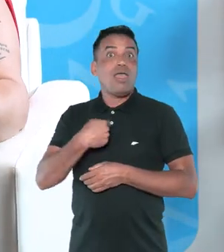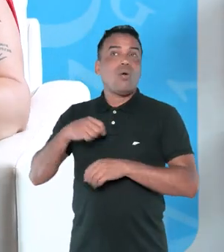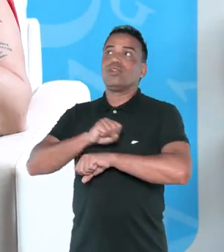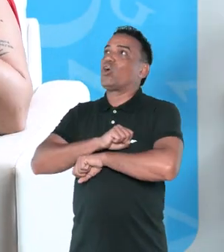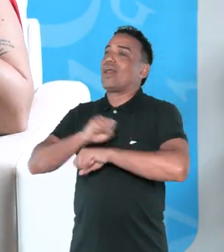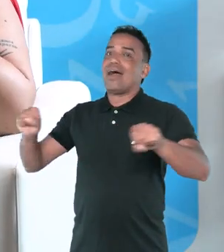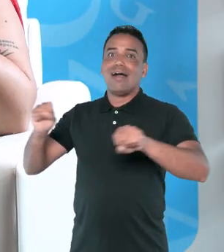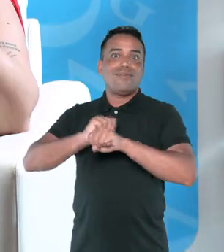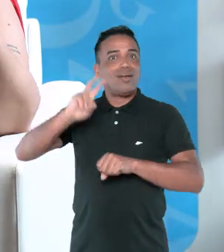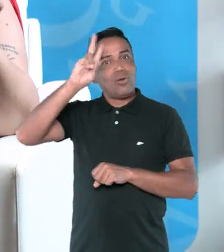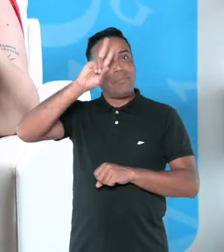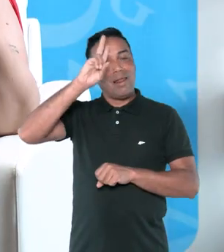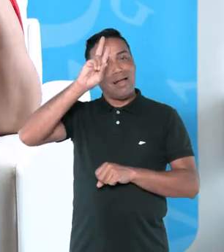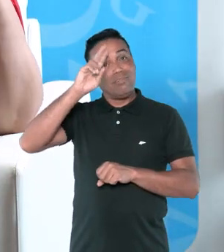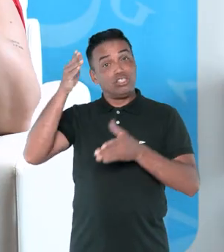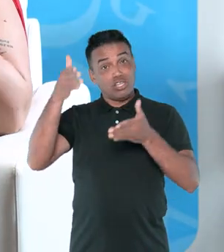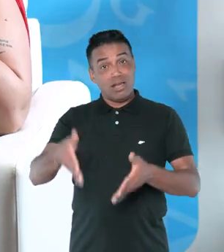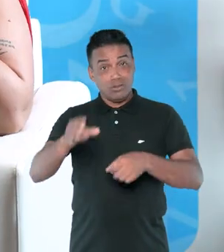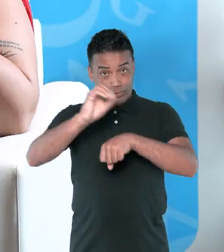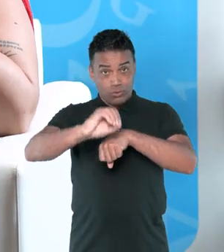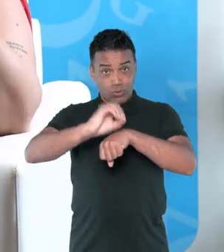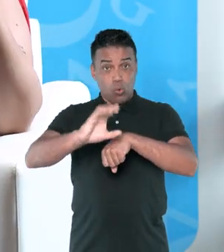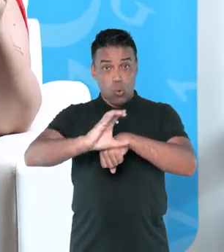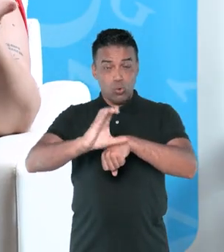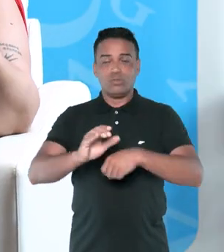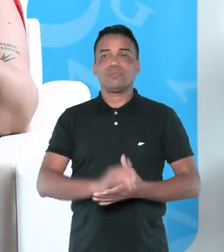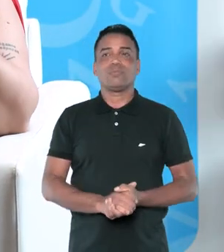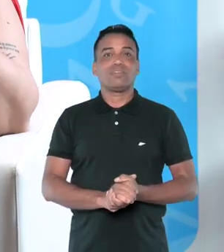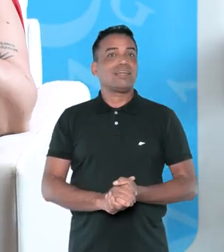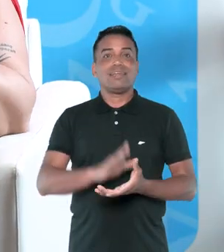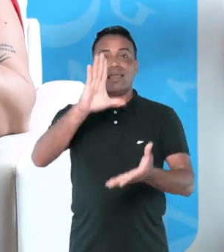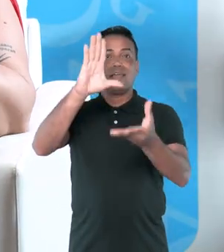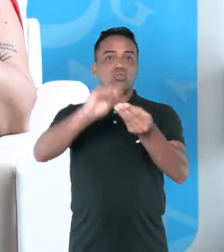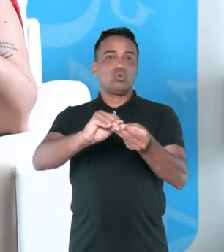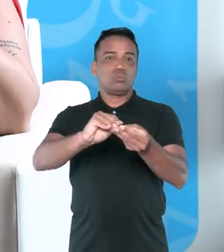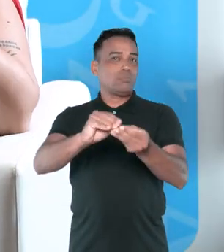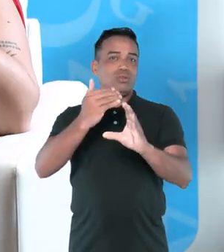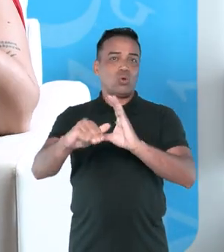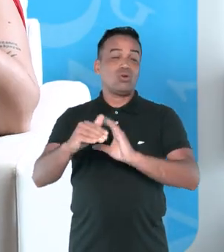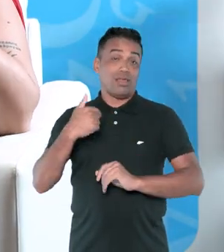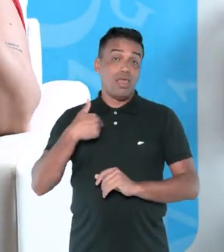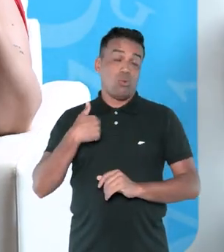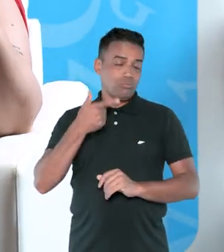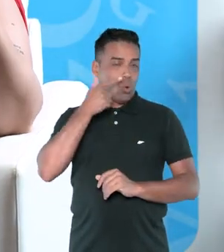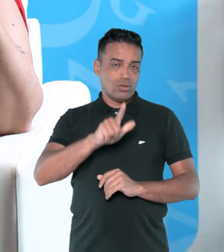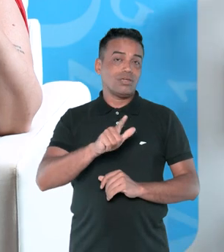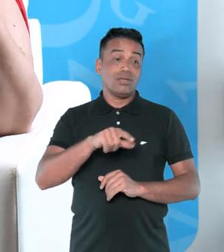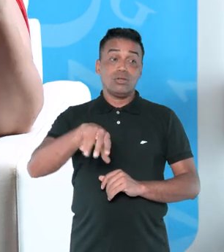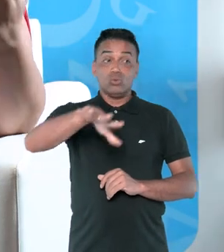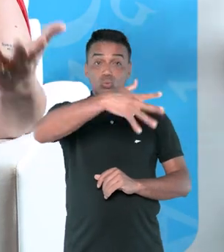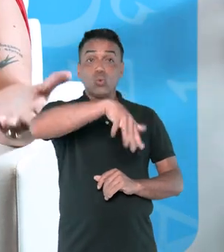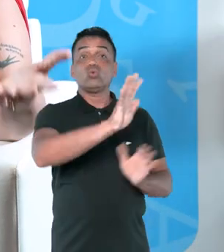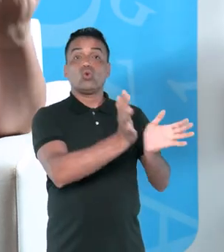Eu tenho uma lembrança muito feliz. E chegamos na aula, ninguém tinha mandado resumo, porque só o meu caso aqui foi assim, todo mundo era